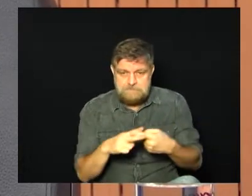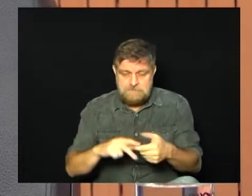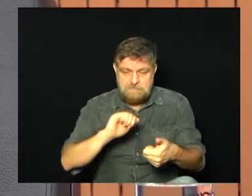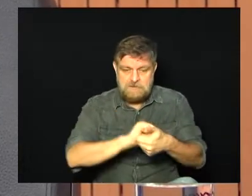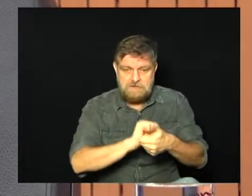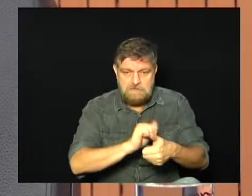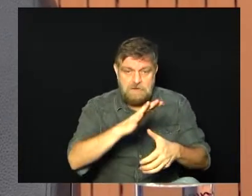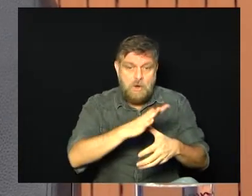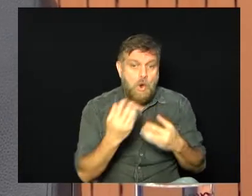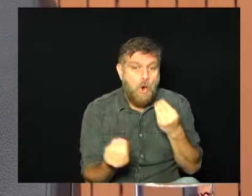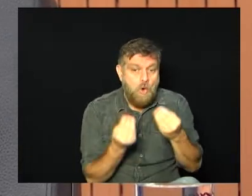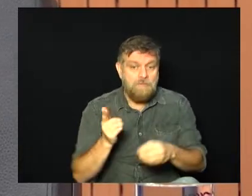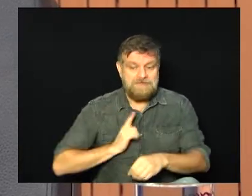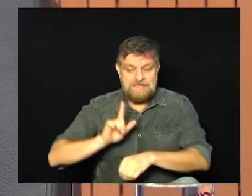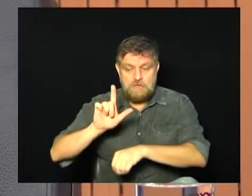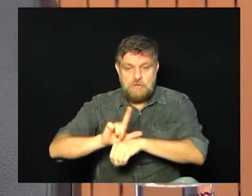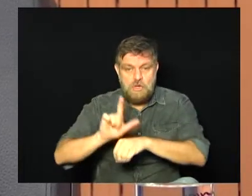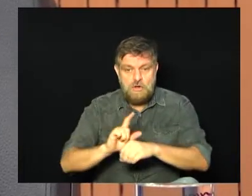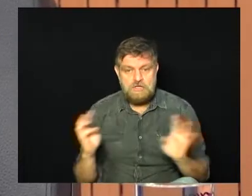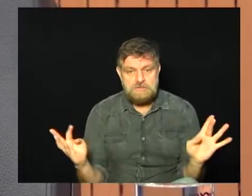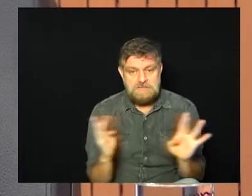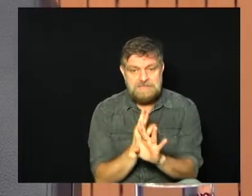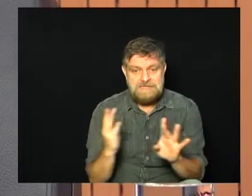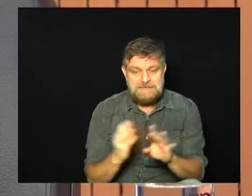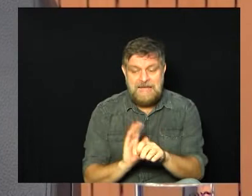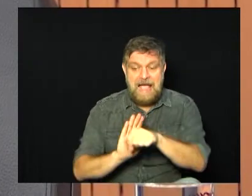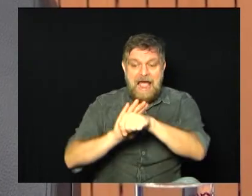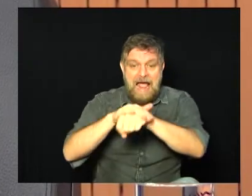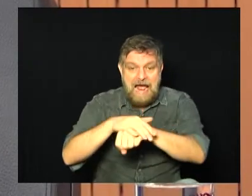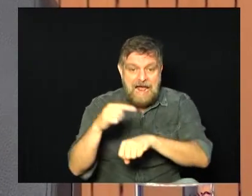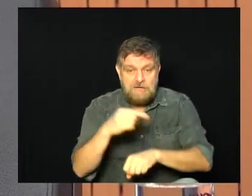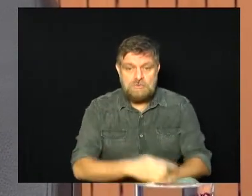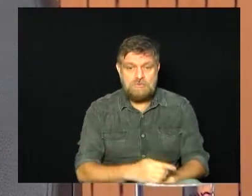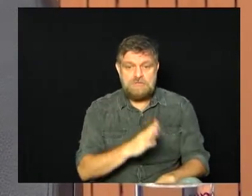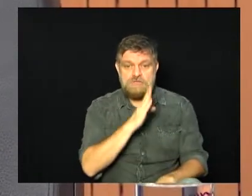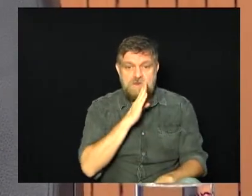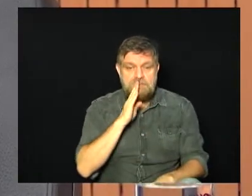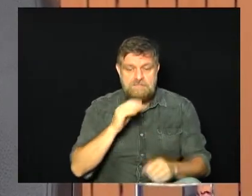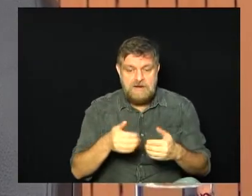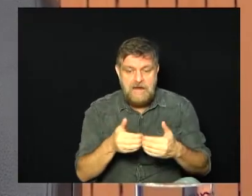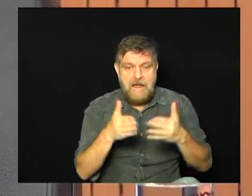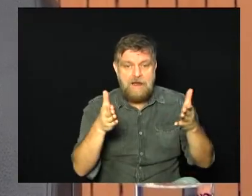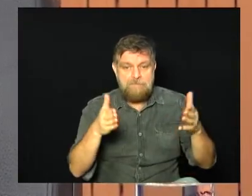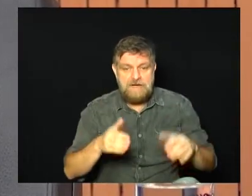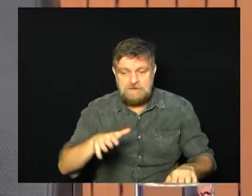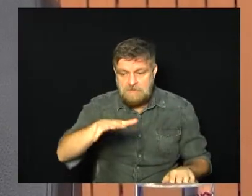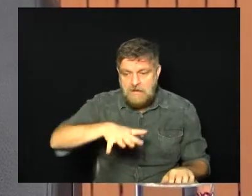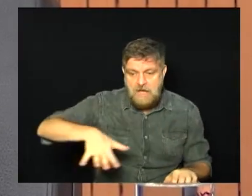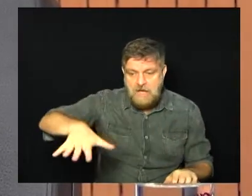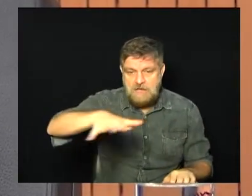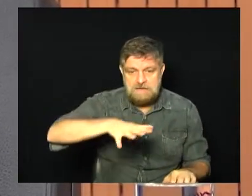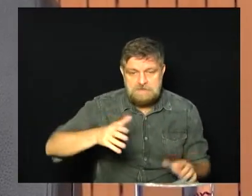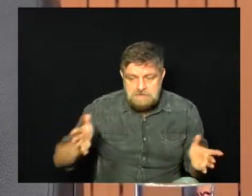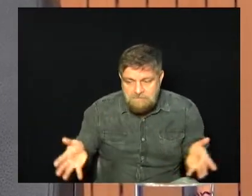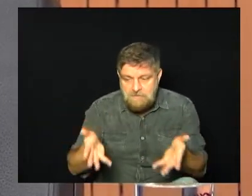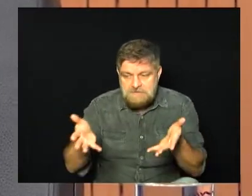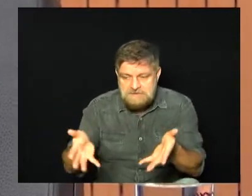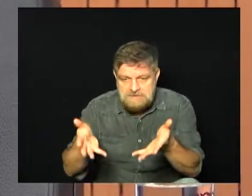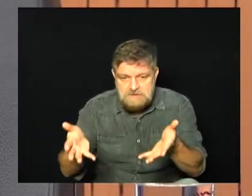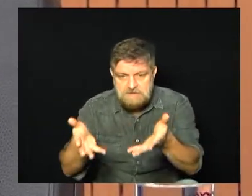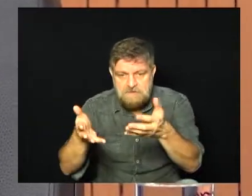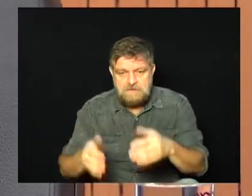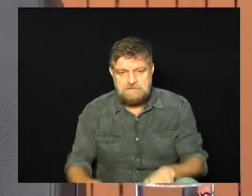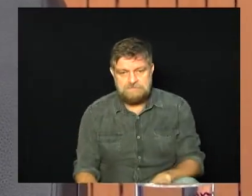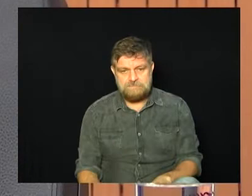do comércio, através da vivência noturna desses bares, né, em algumas regiões que nós vamos incentivar.